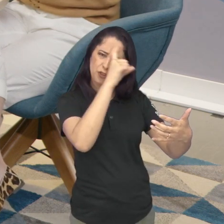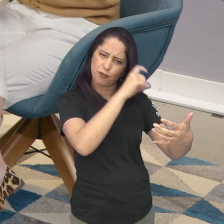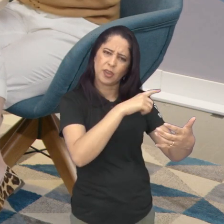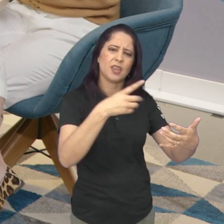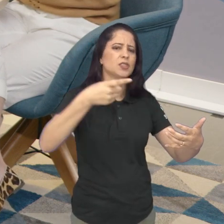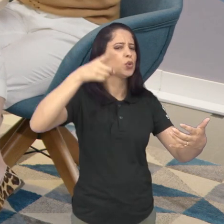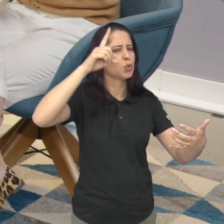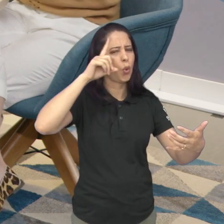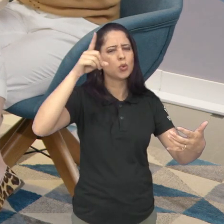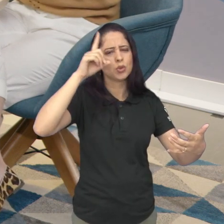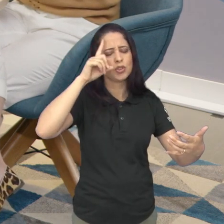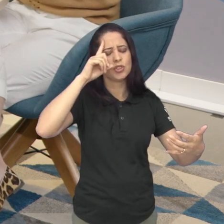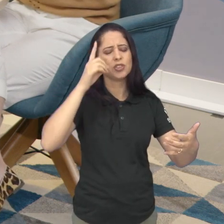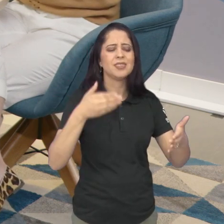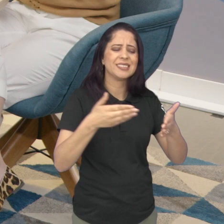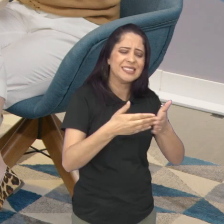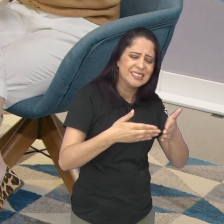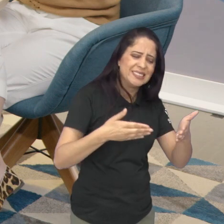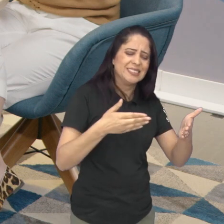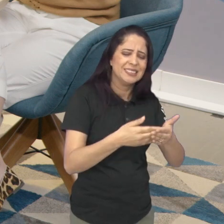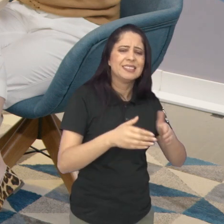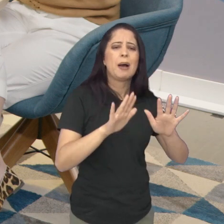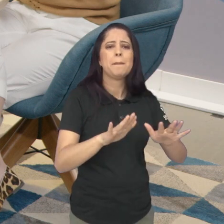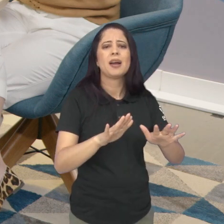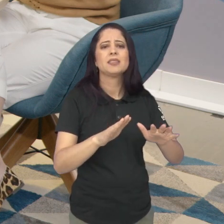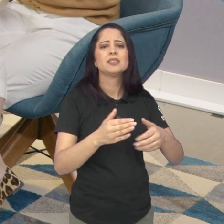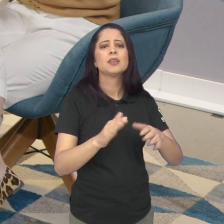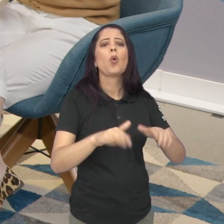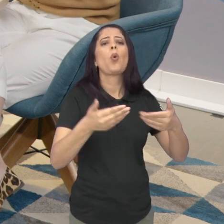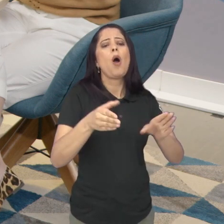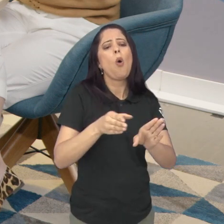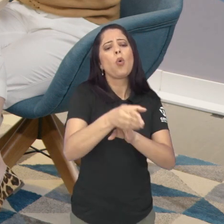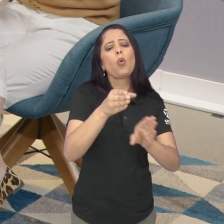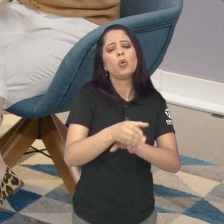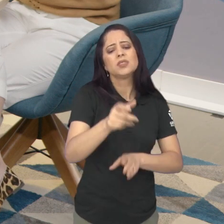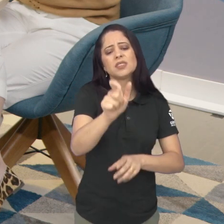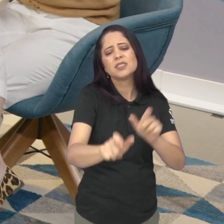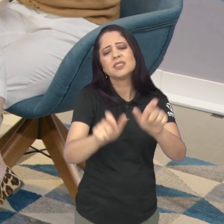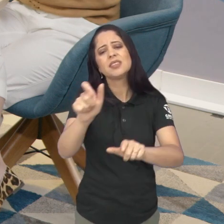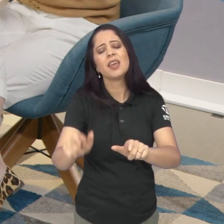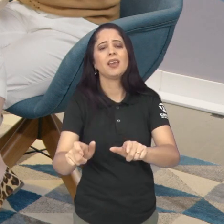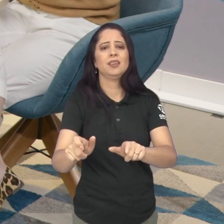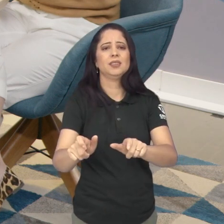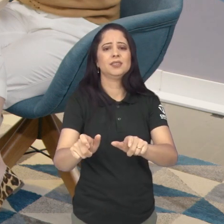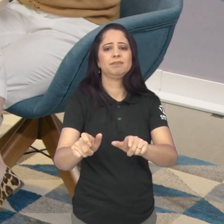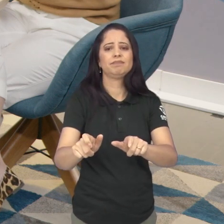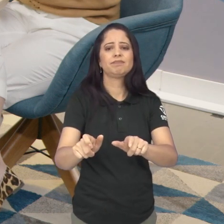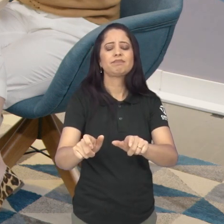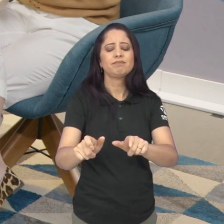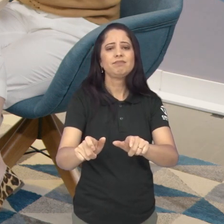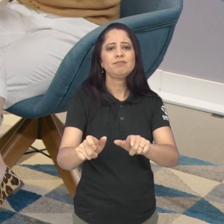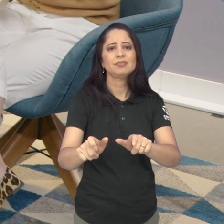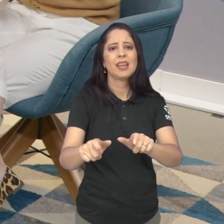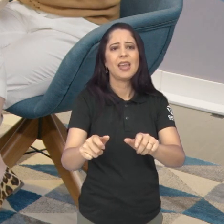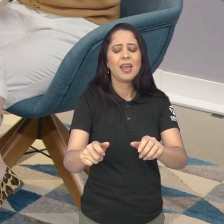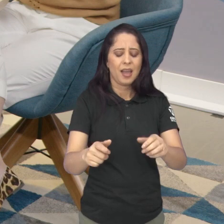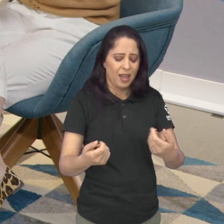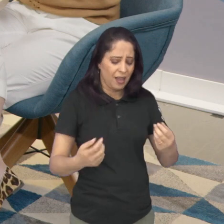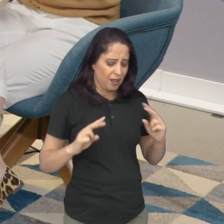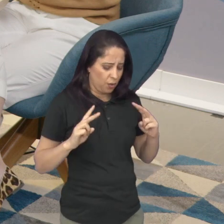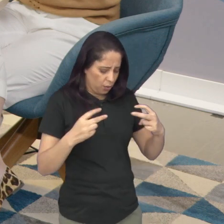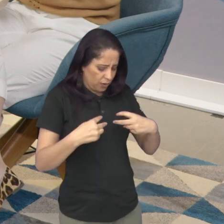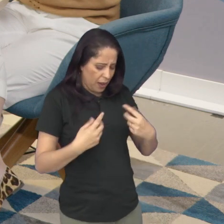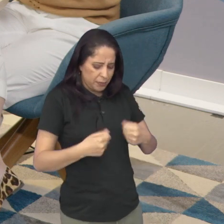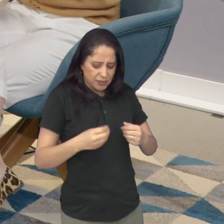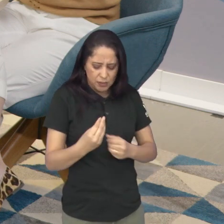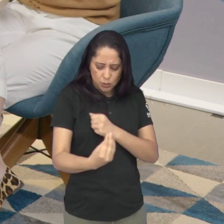dia mesmo, muitos obstáculos, mas que ela consiga, de repente, se olhar, olhar para ela, não, eu preciso cuidar